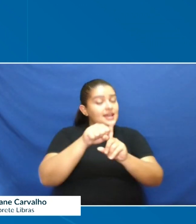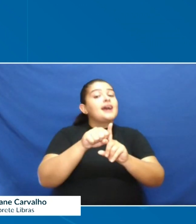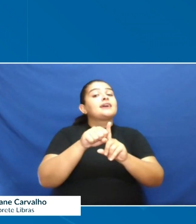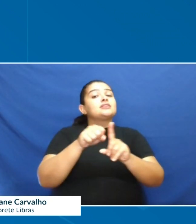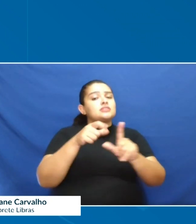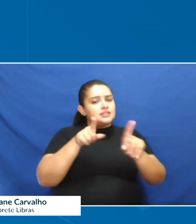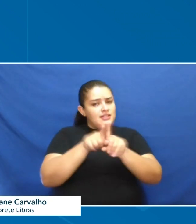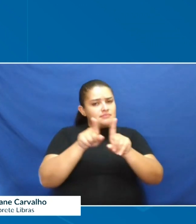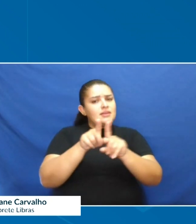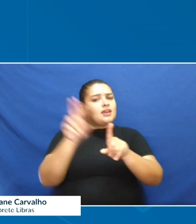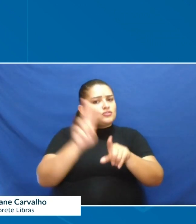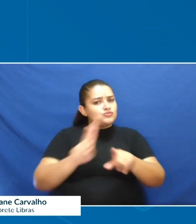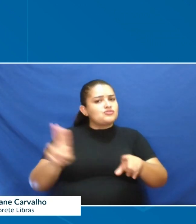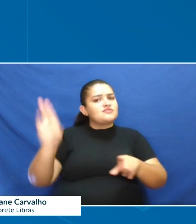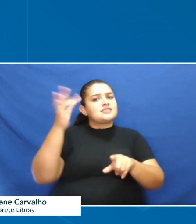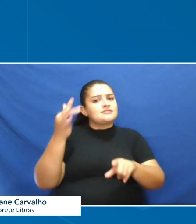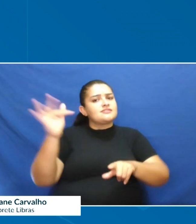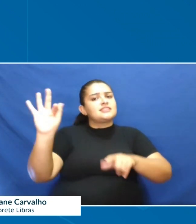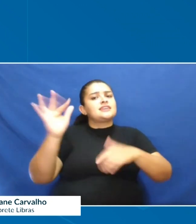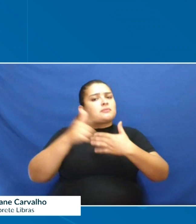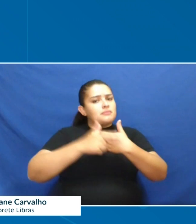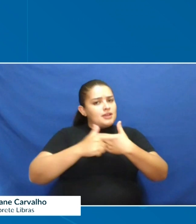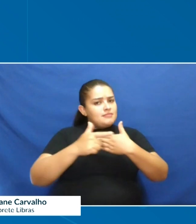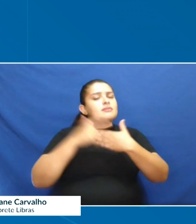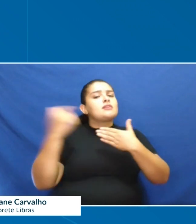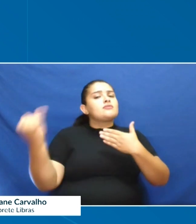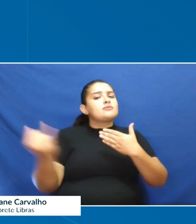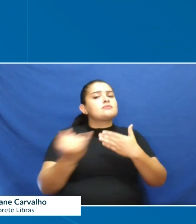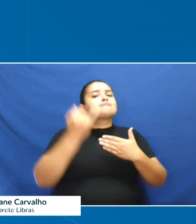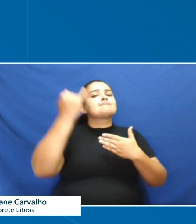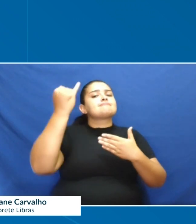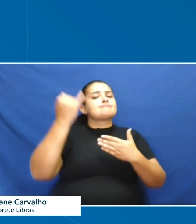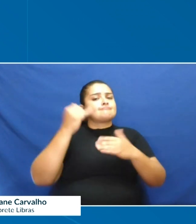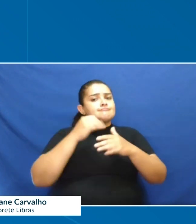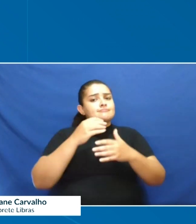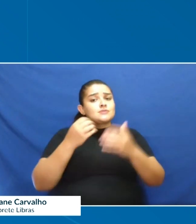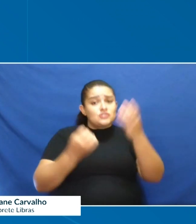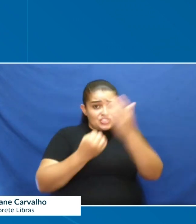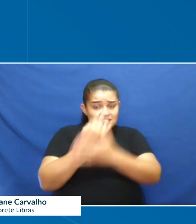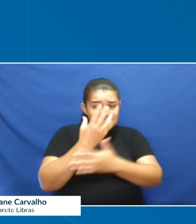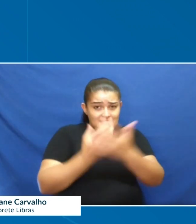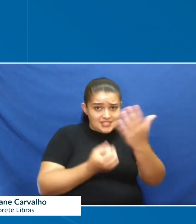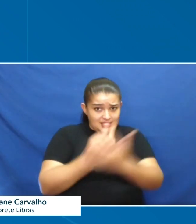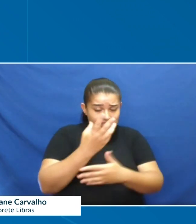papel muito importante nisso, né, de produzir